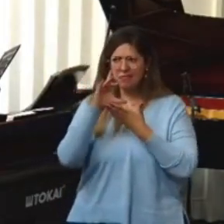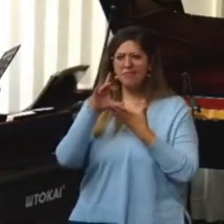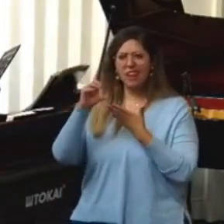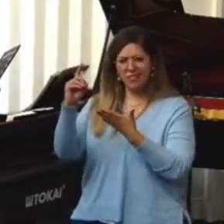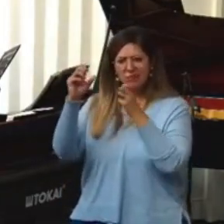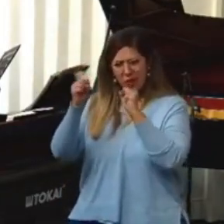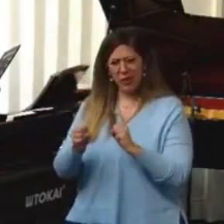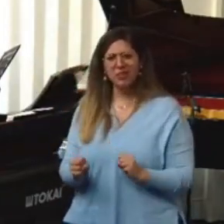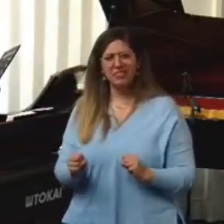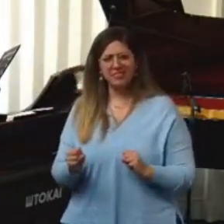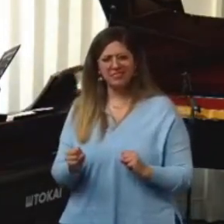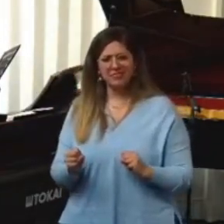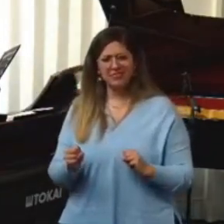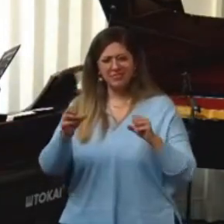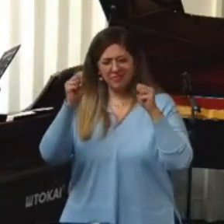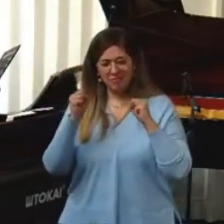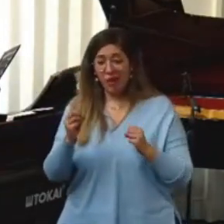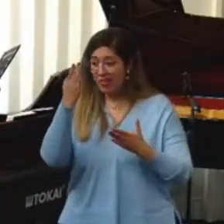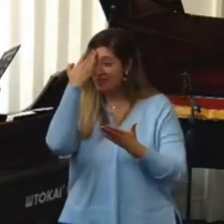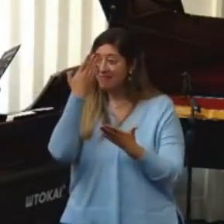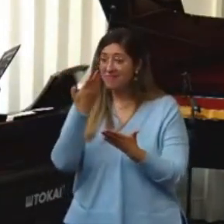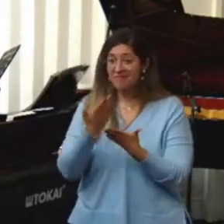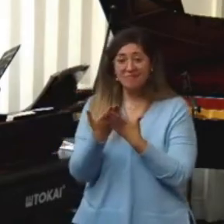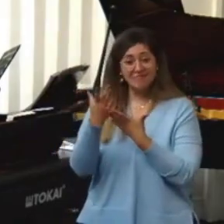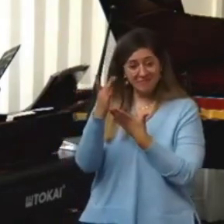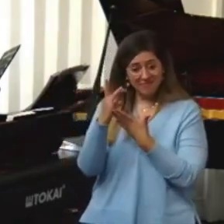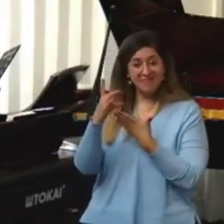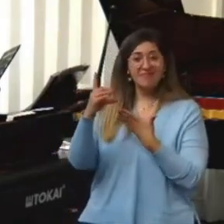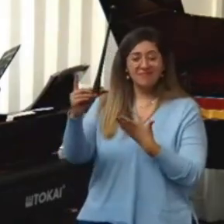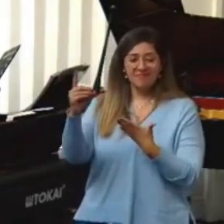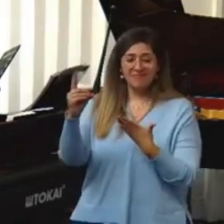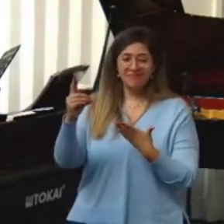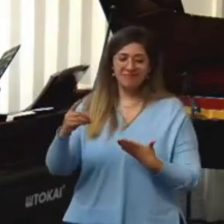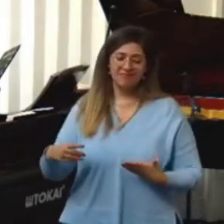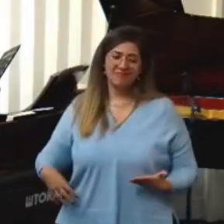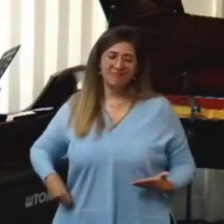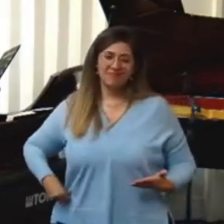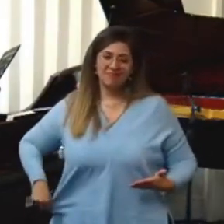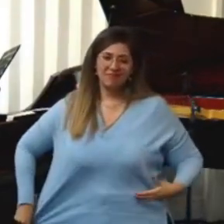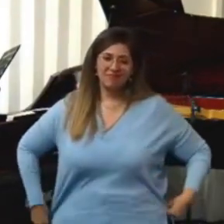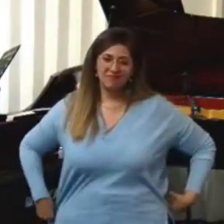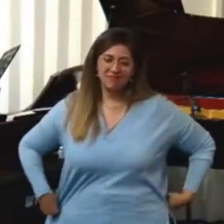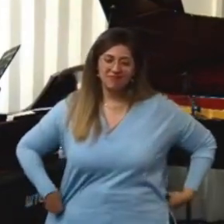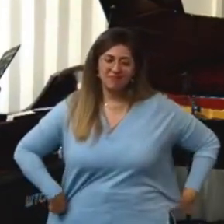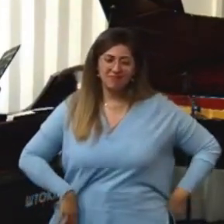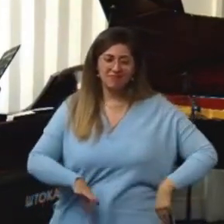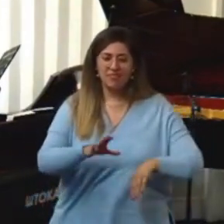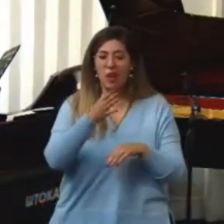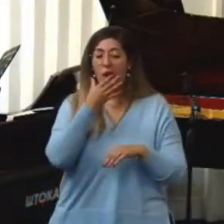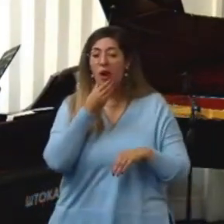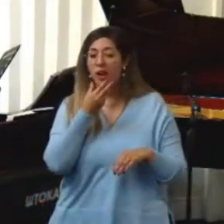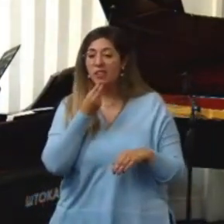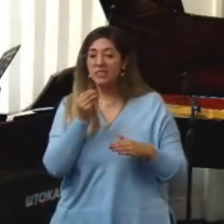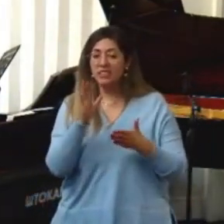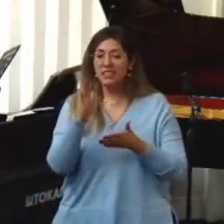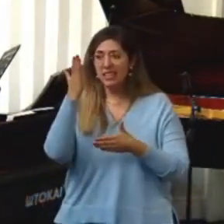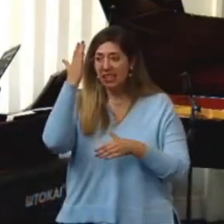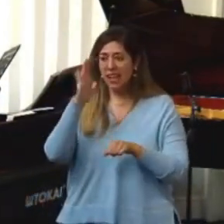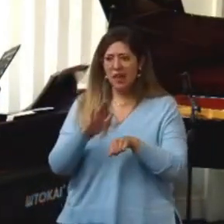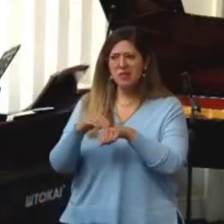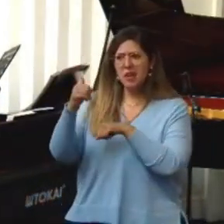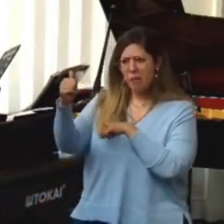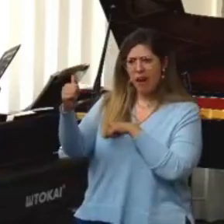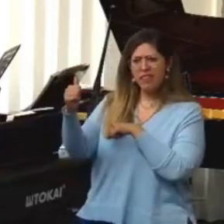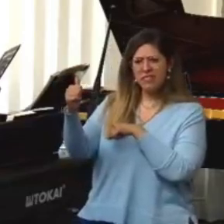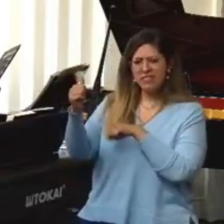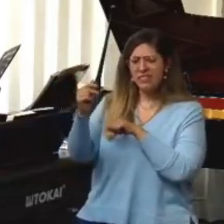que poderia se confiar nesse Deus, um homem que foi chamado para a sua geração para dizer ao